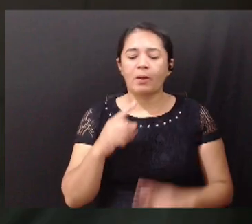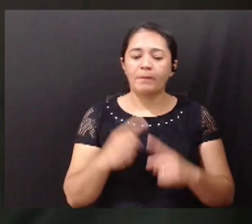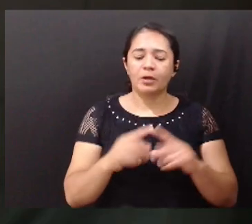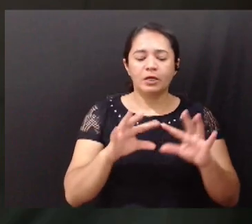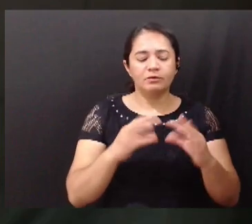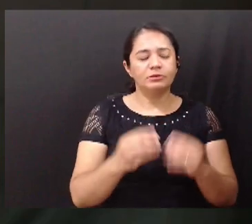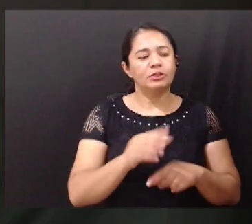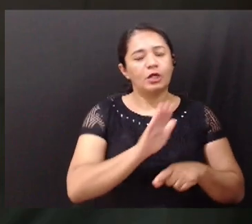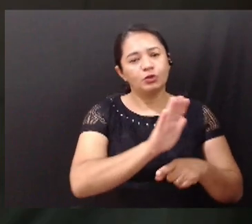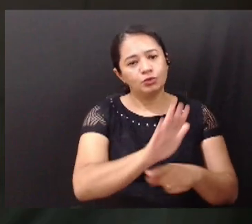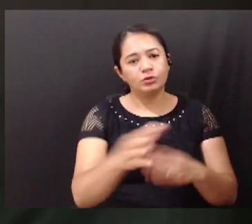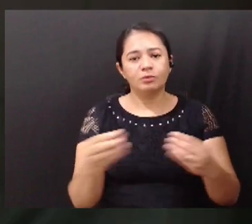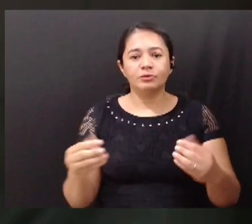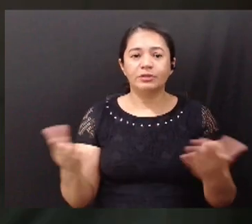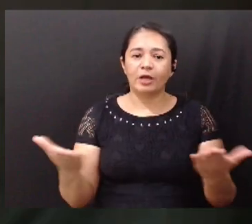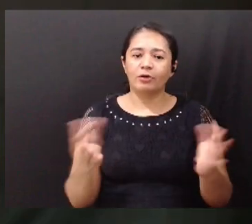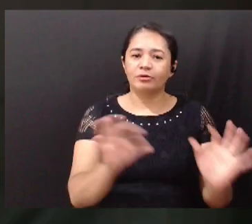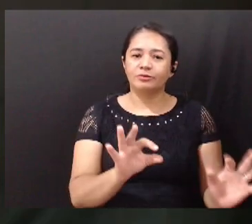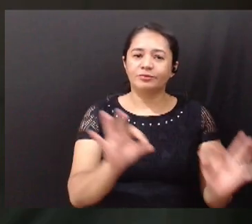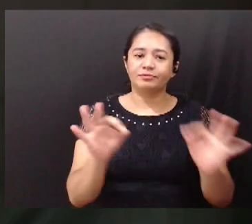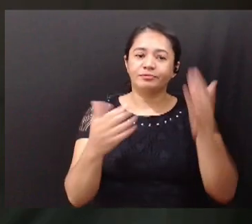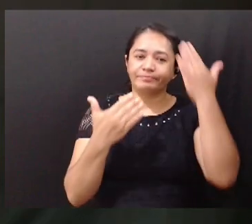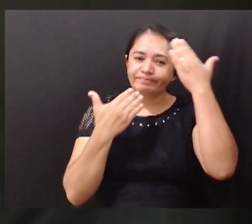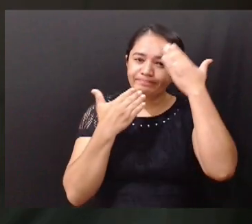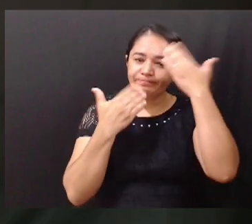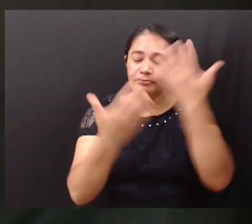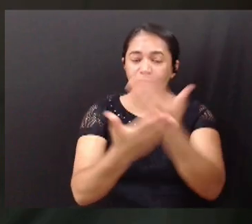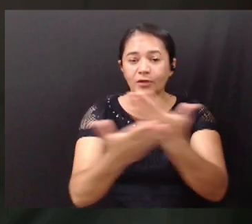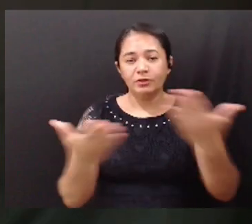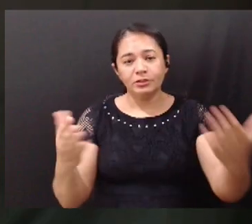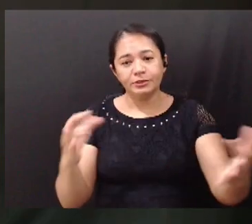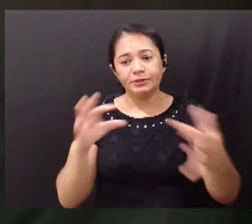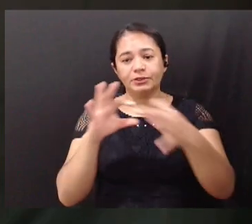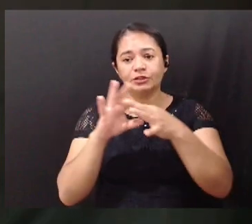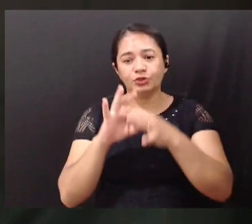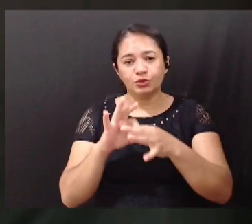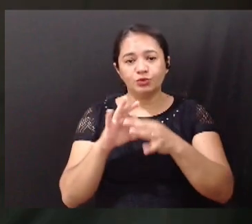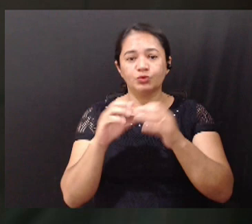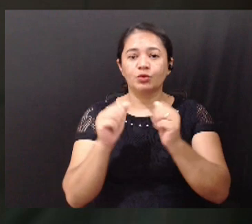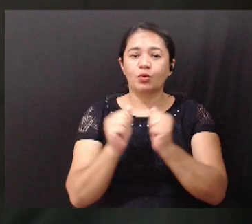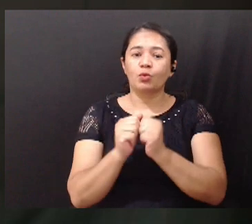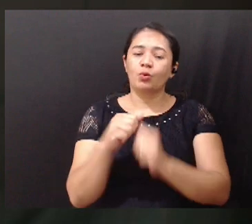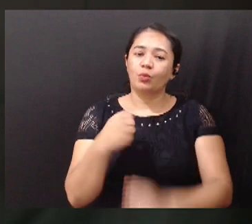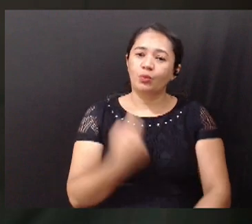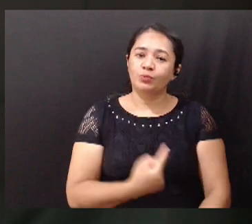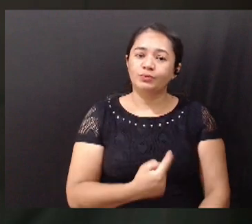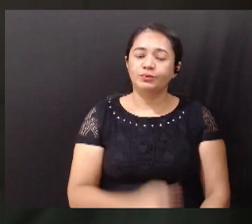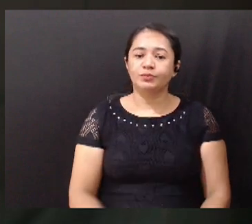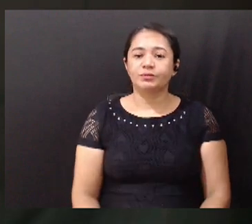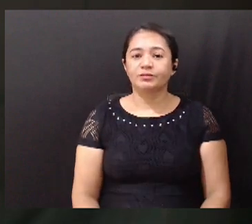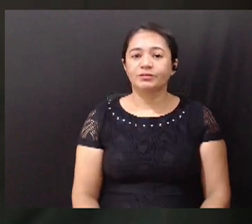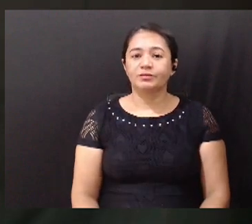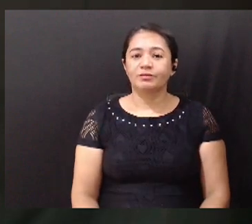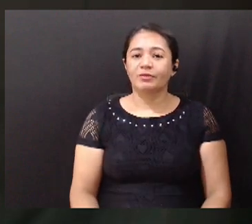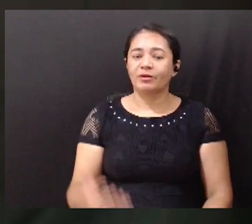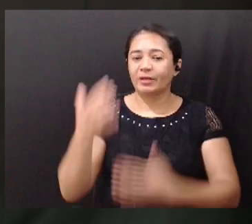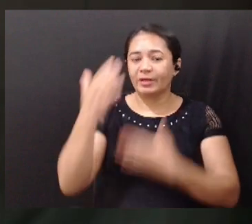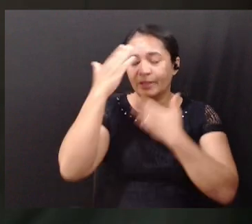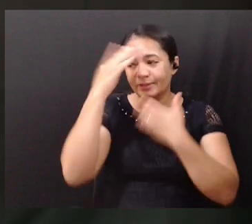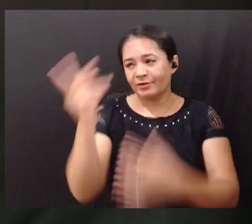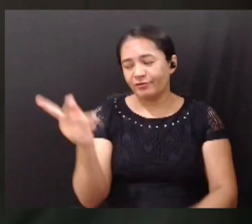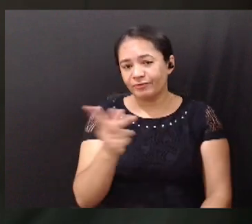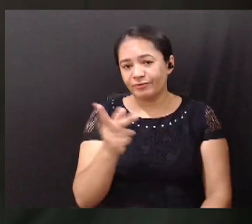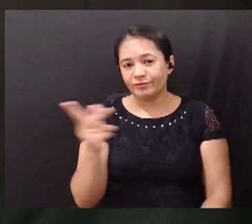gente agora, agradecendo você que está ligado, você que participou com a gente também, então eu quero agradecer a vocês duas, né, a Maísa